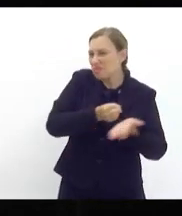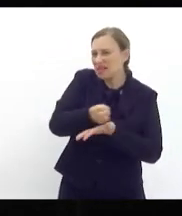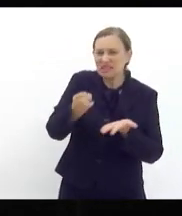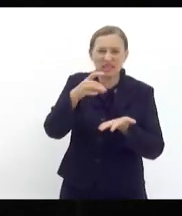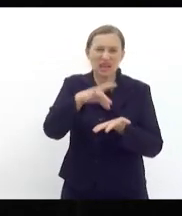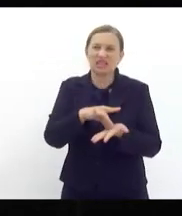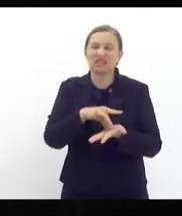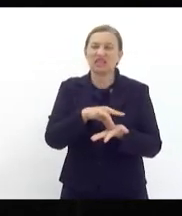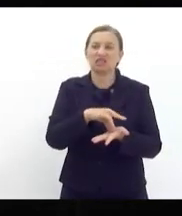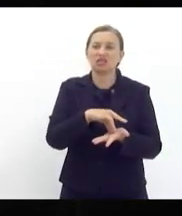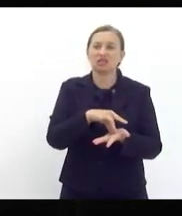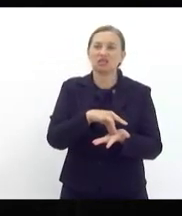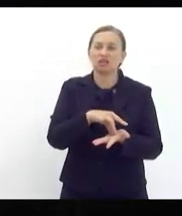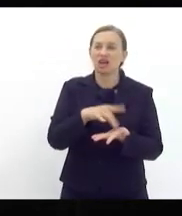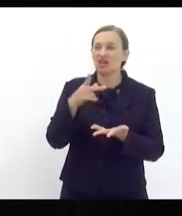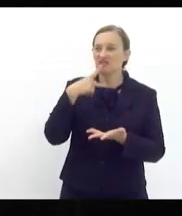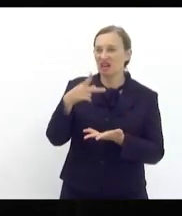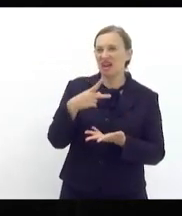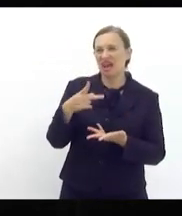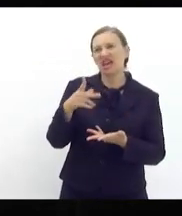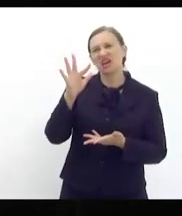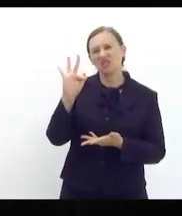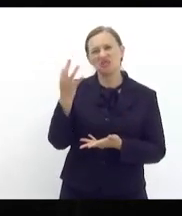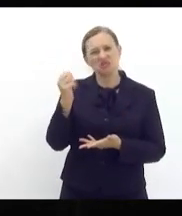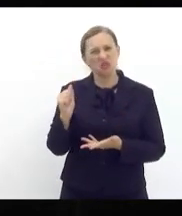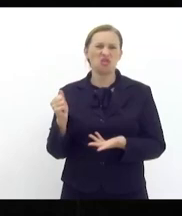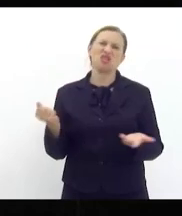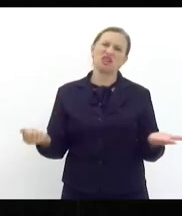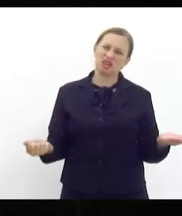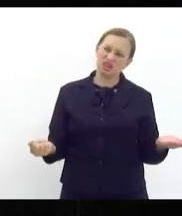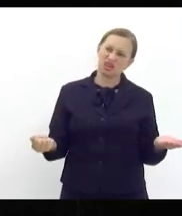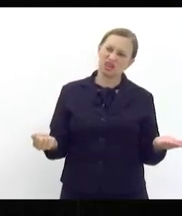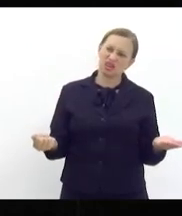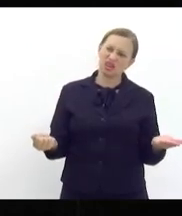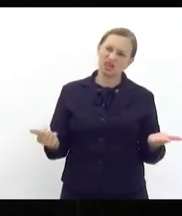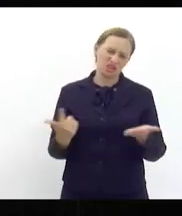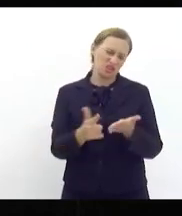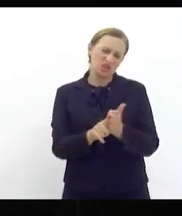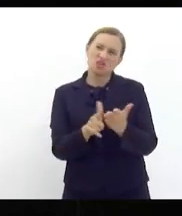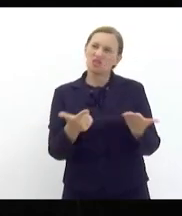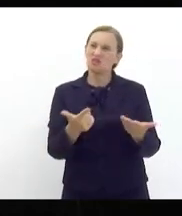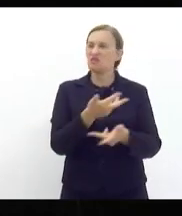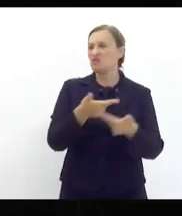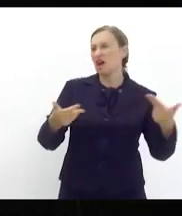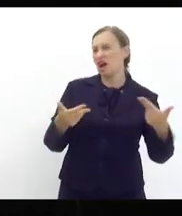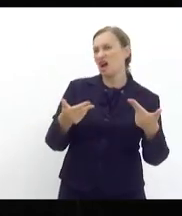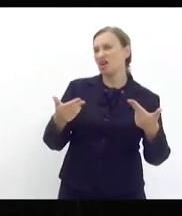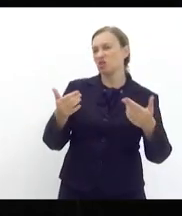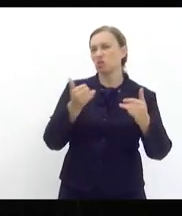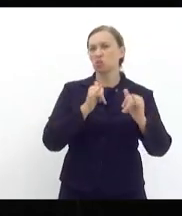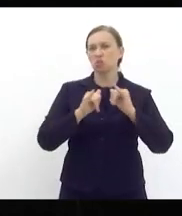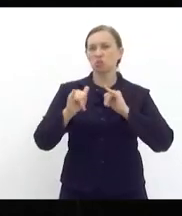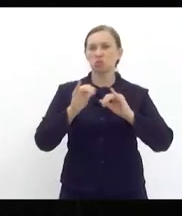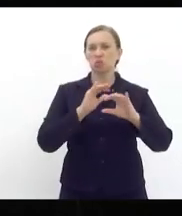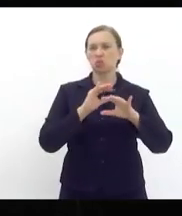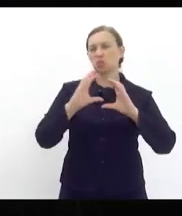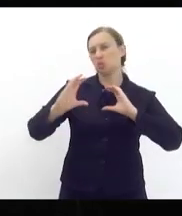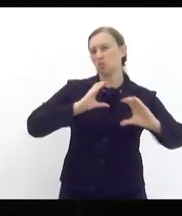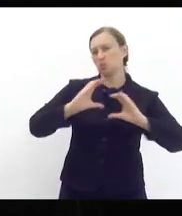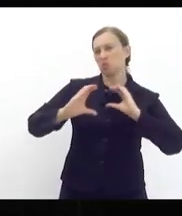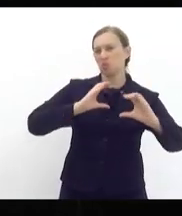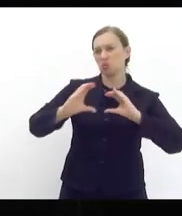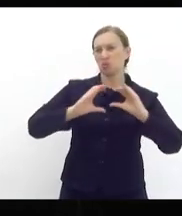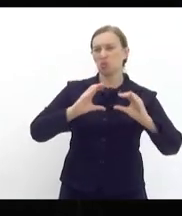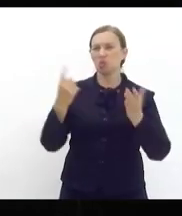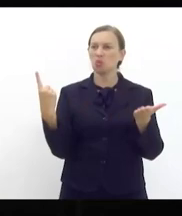realidade e dizer que a folha a folha como vários veículos de comunicação de massa nesse país tem